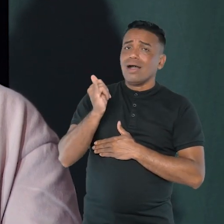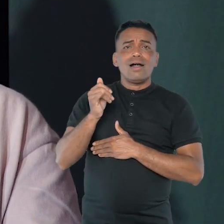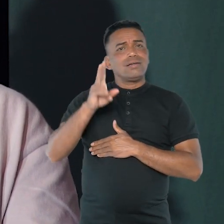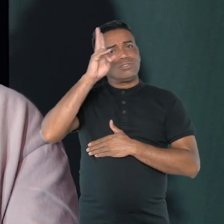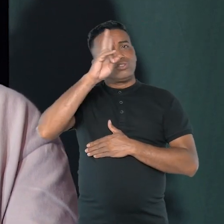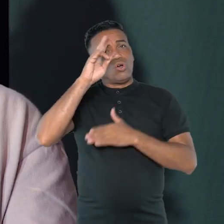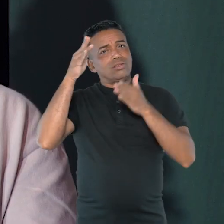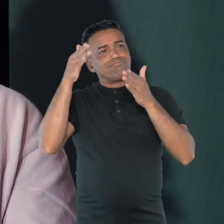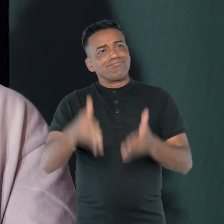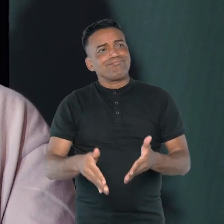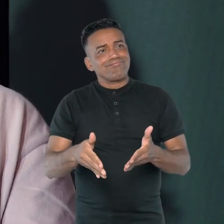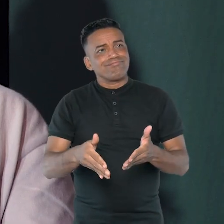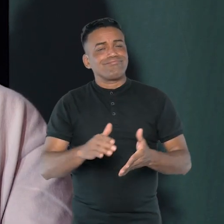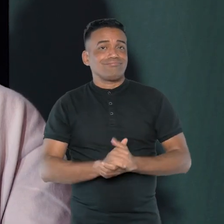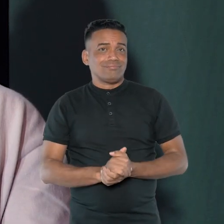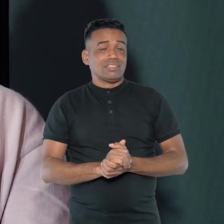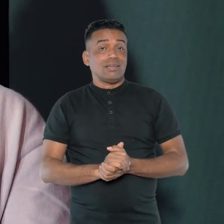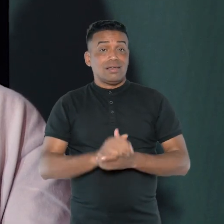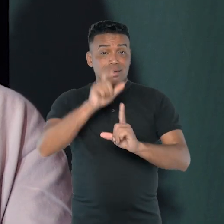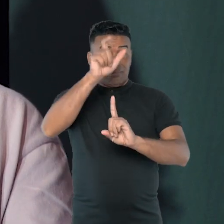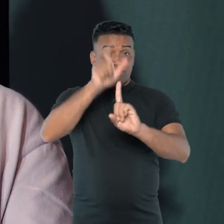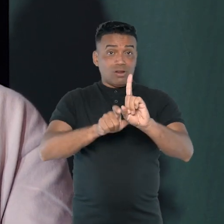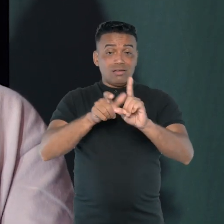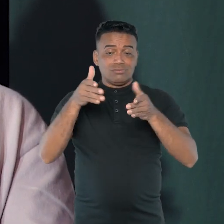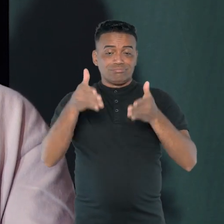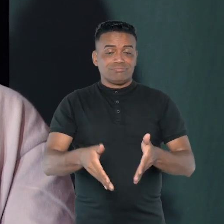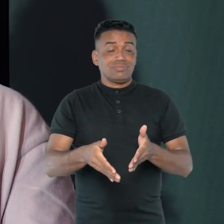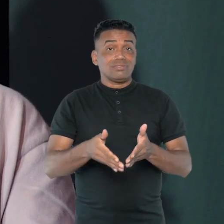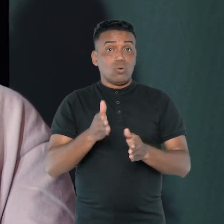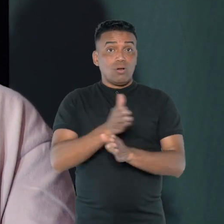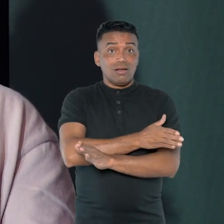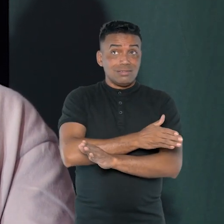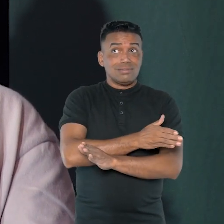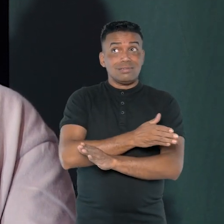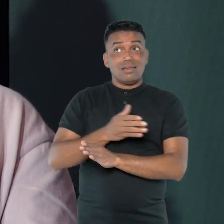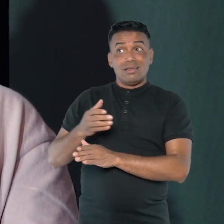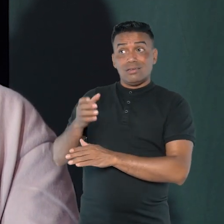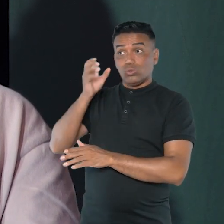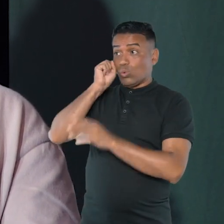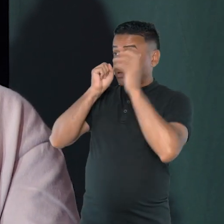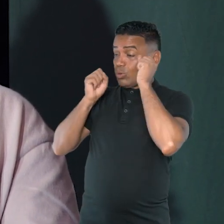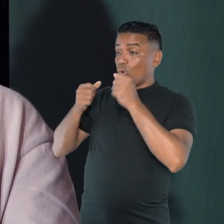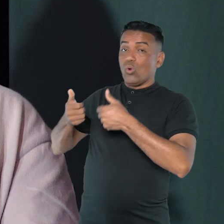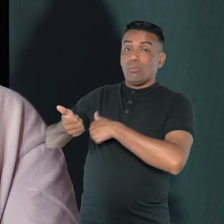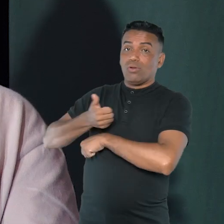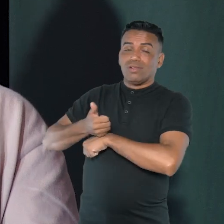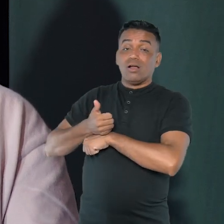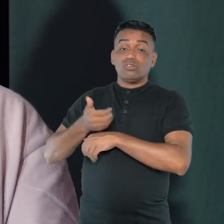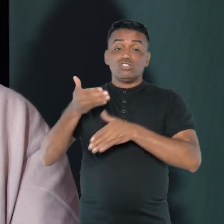chegada desse personagem antes de ser escutador. Quando ele chegou a Belo Horizonte, o que